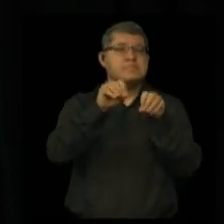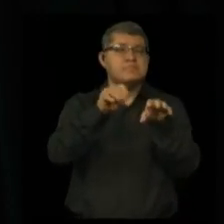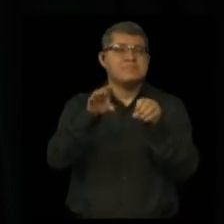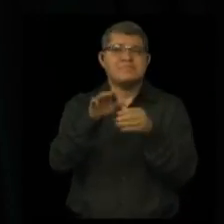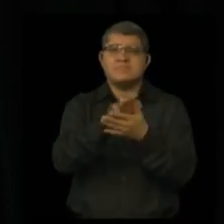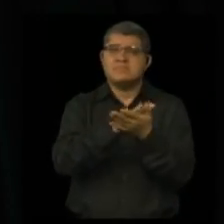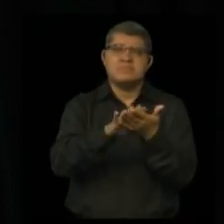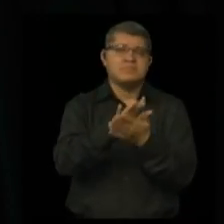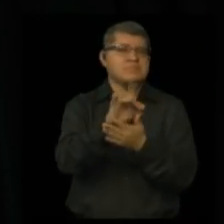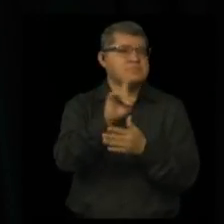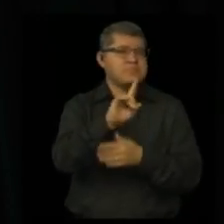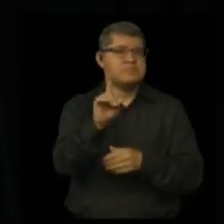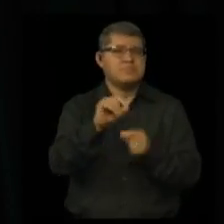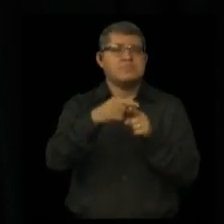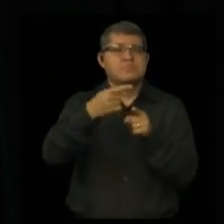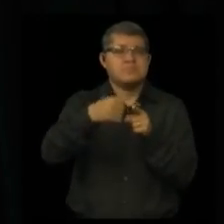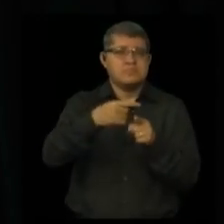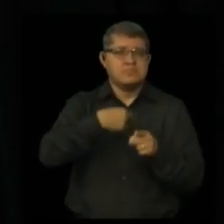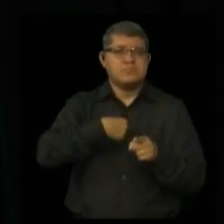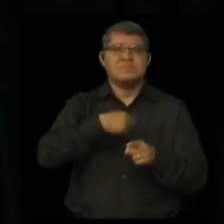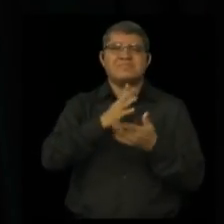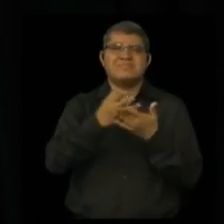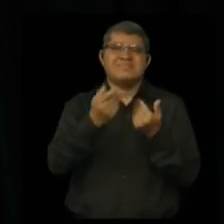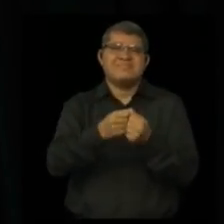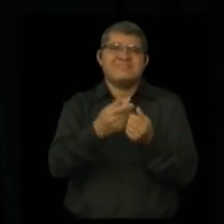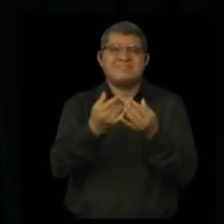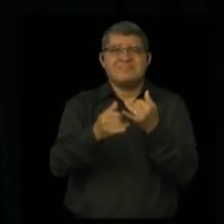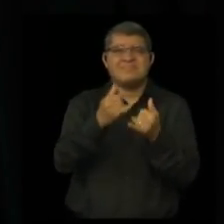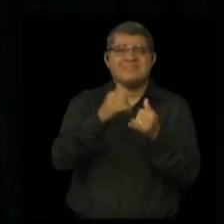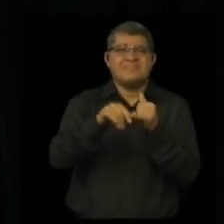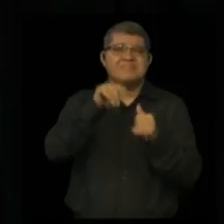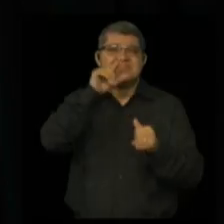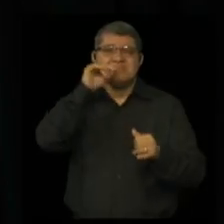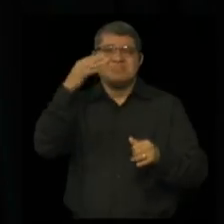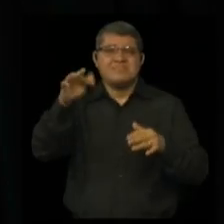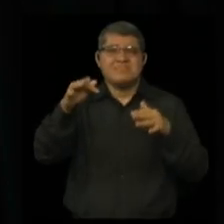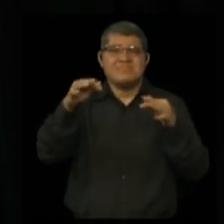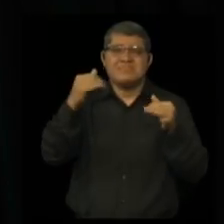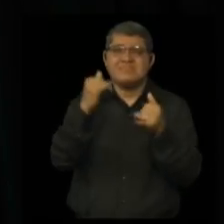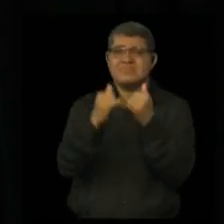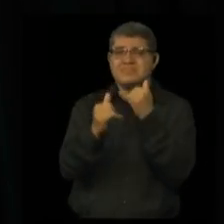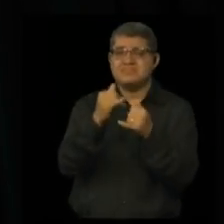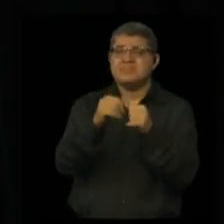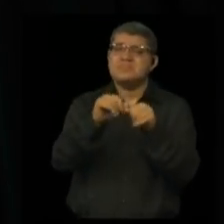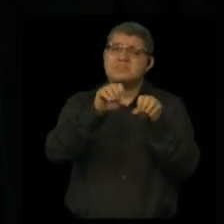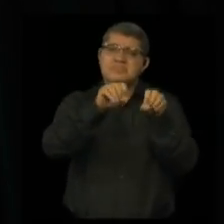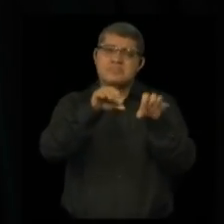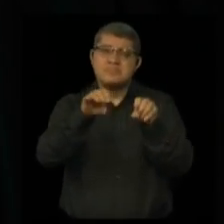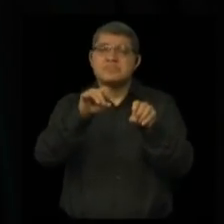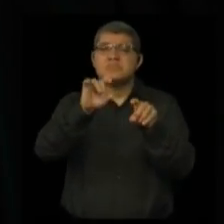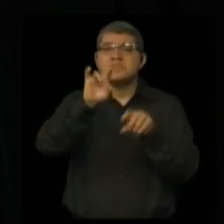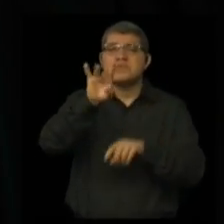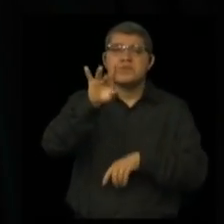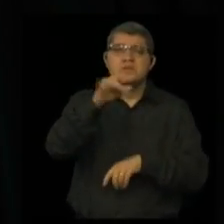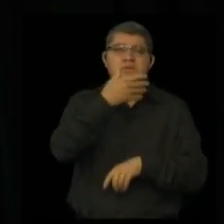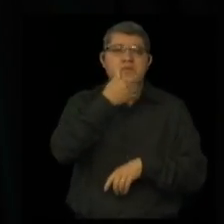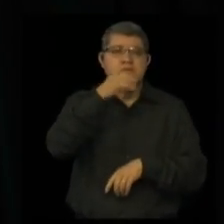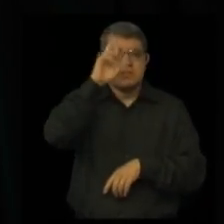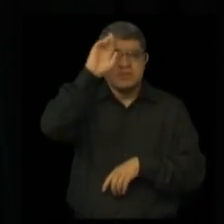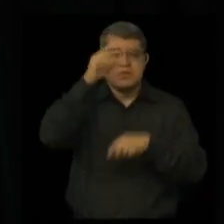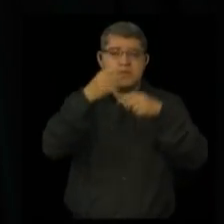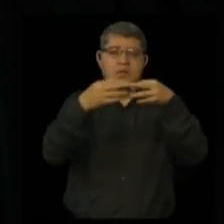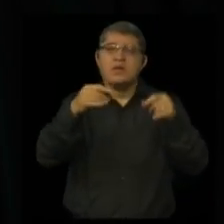ensinem nada disso, porque eu já estou como um pássaro ferido. Ensinem apenas,